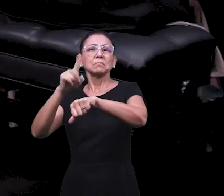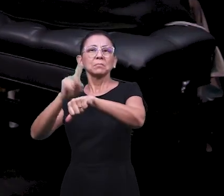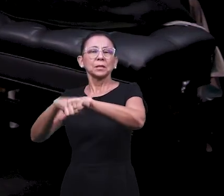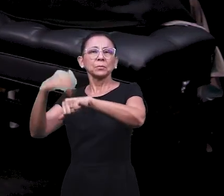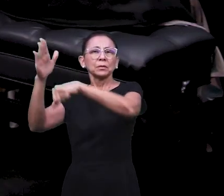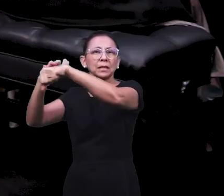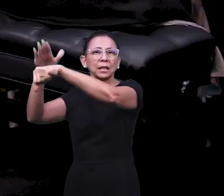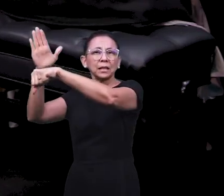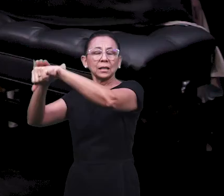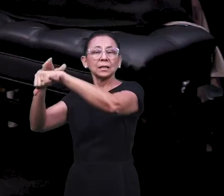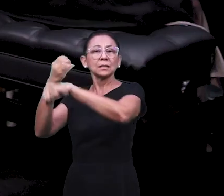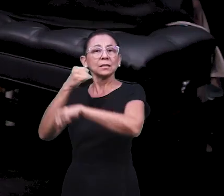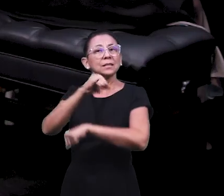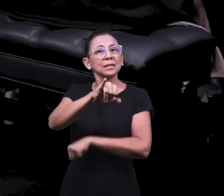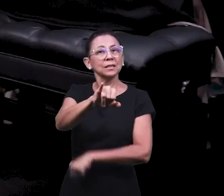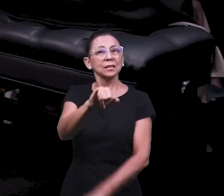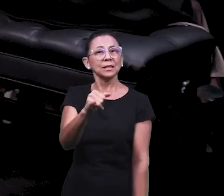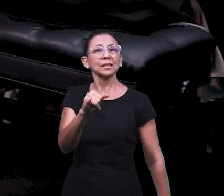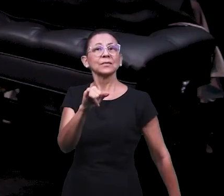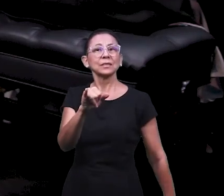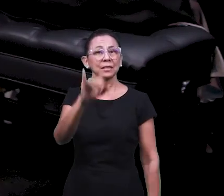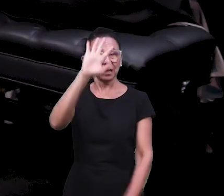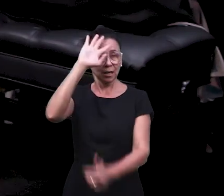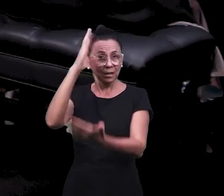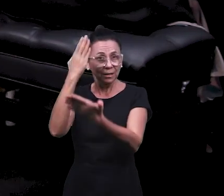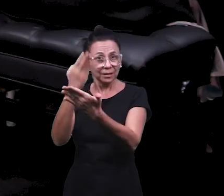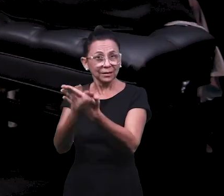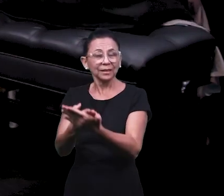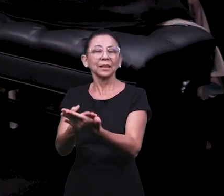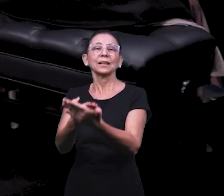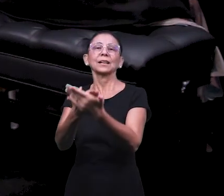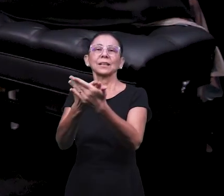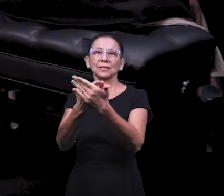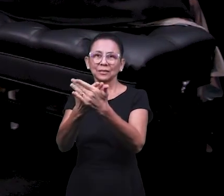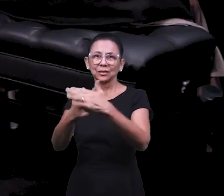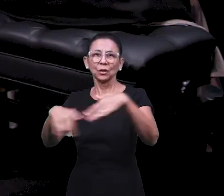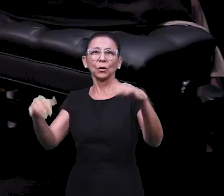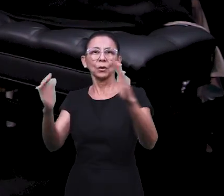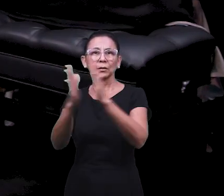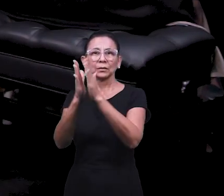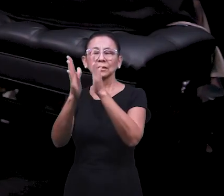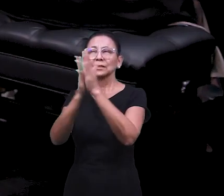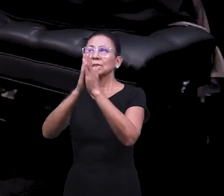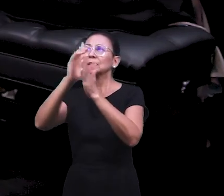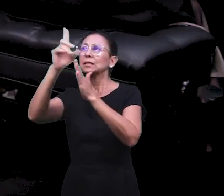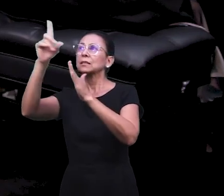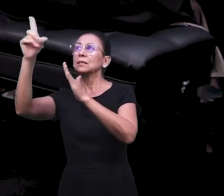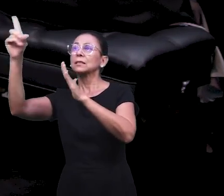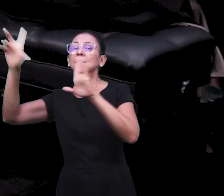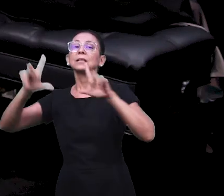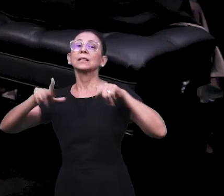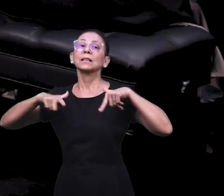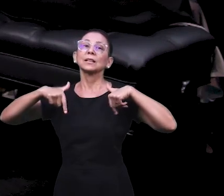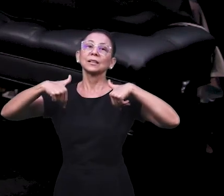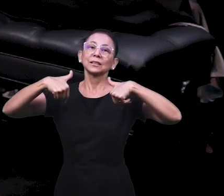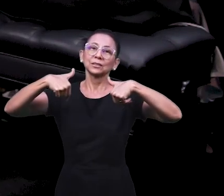dele. Se você crer e com fé orar, Deus agirá.